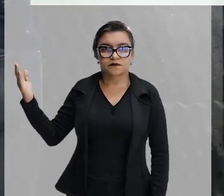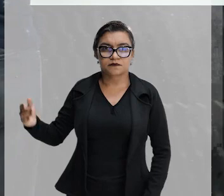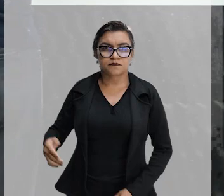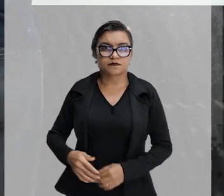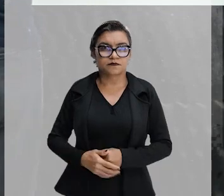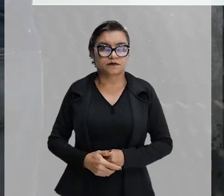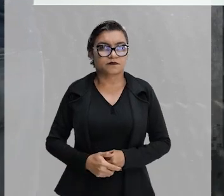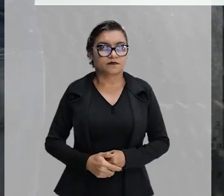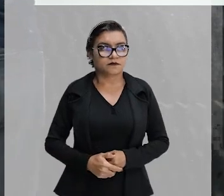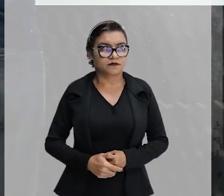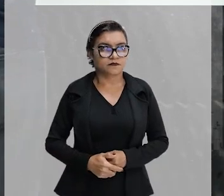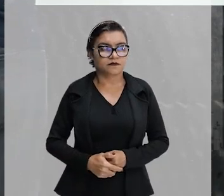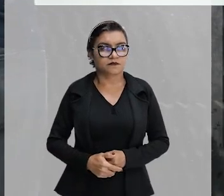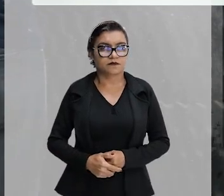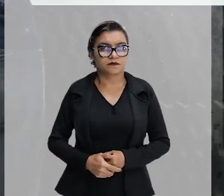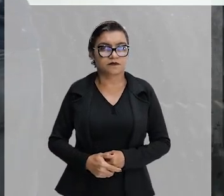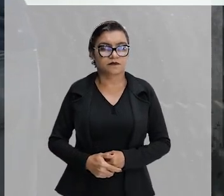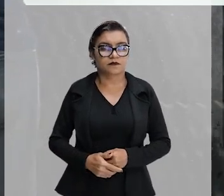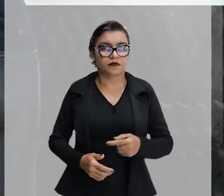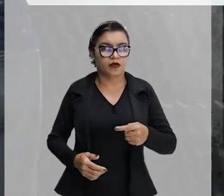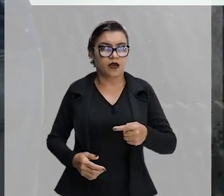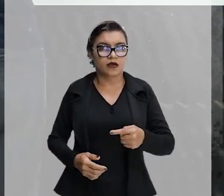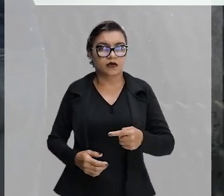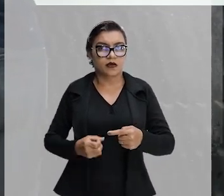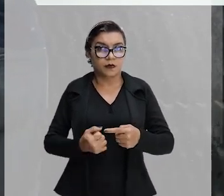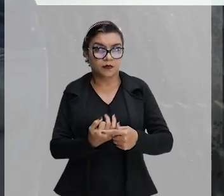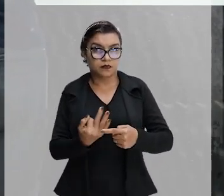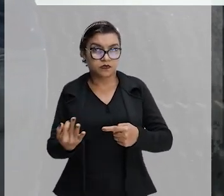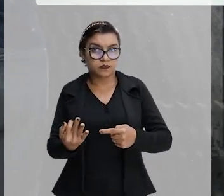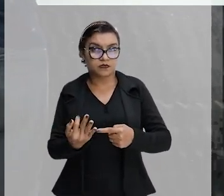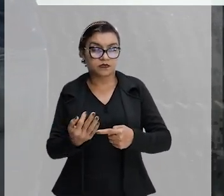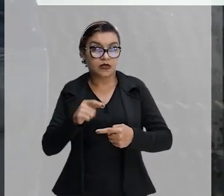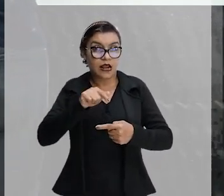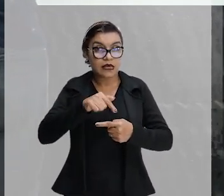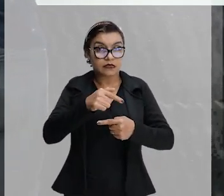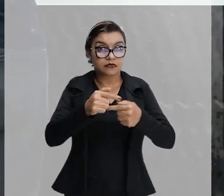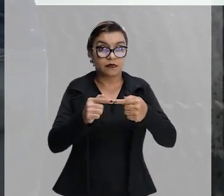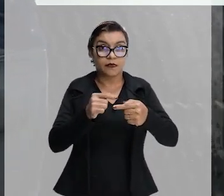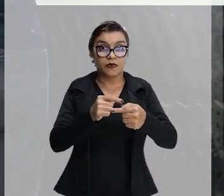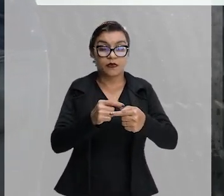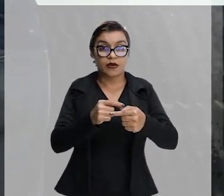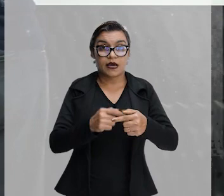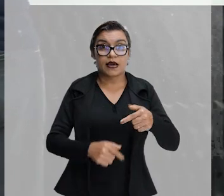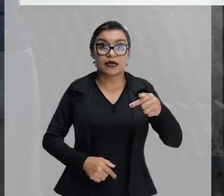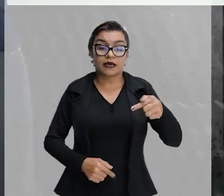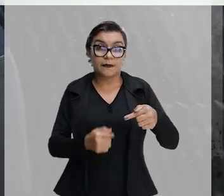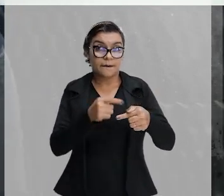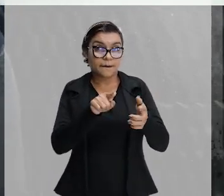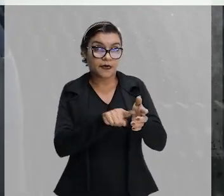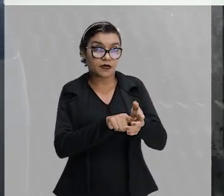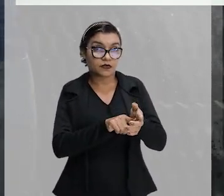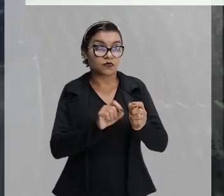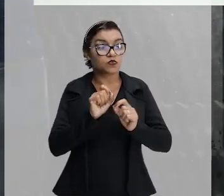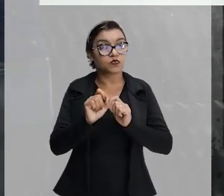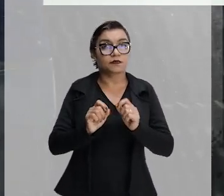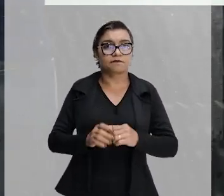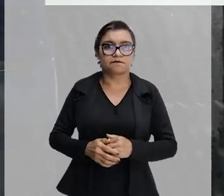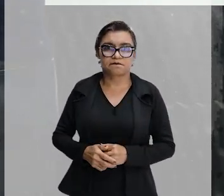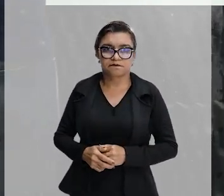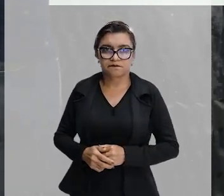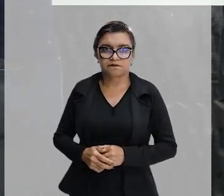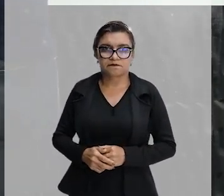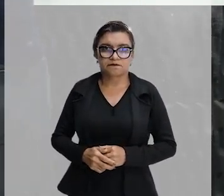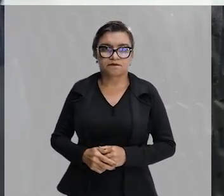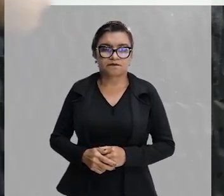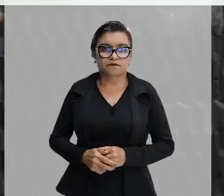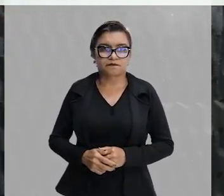no caso aqui vai ser 4, desculpa. 4 dividido por 4 dá 1, aqui dá Q. 4 dividido por 2 dá 2, menos